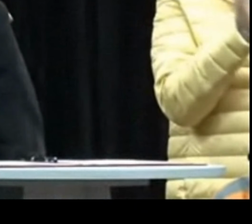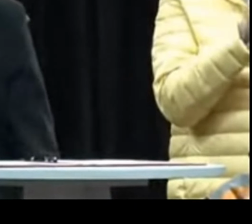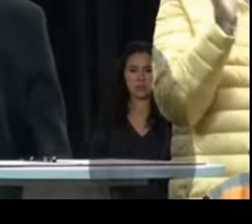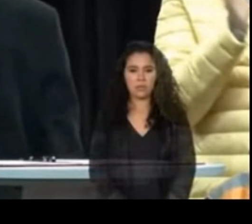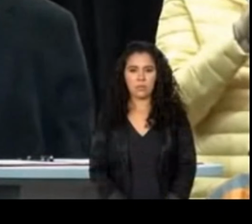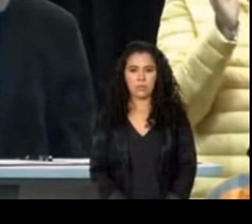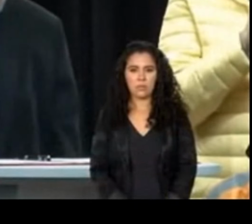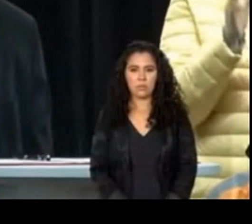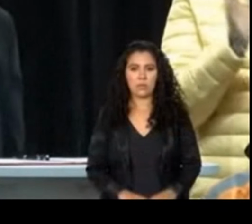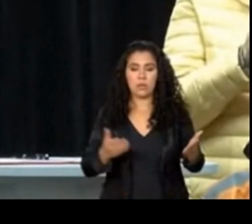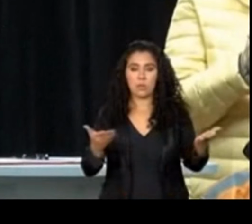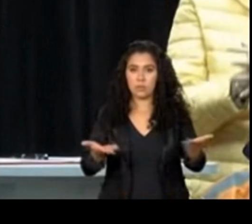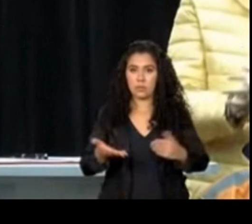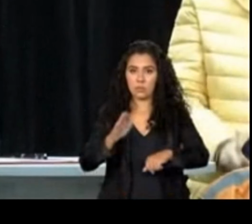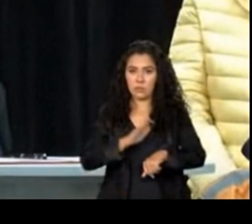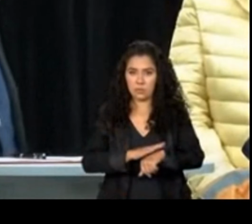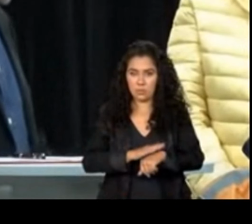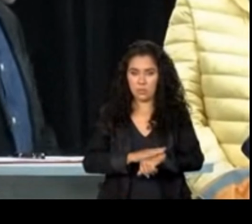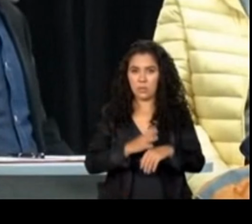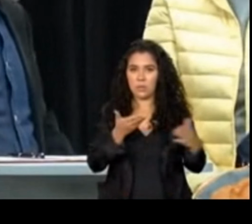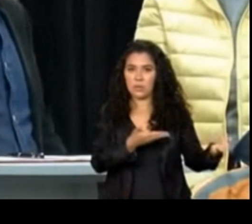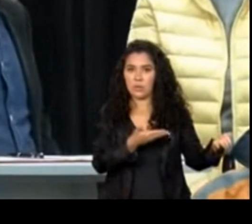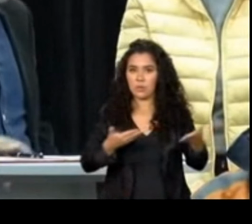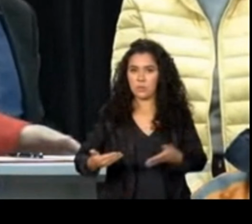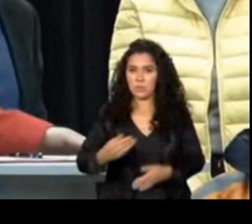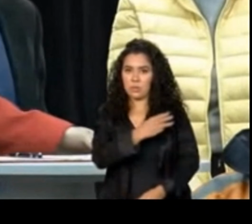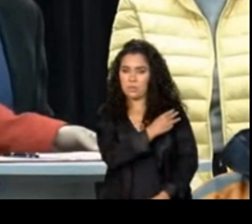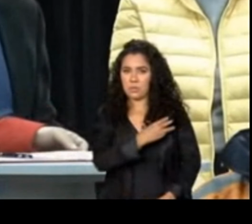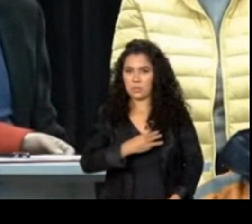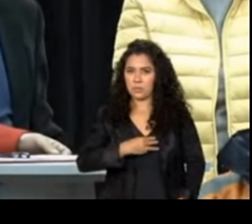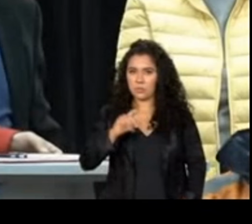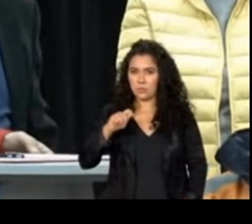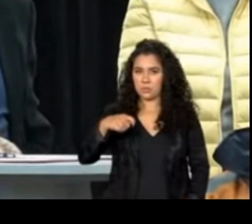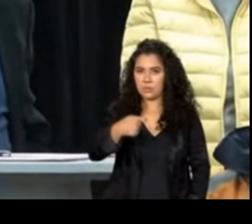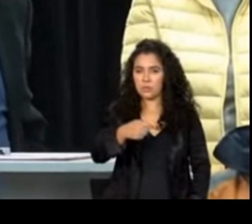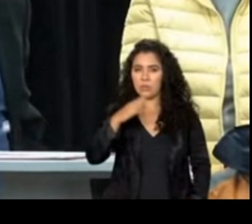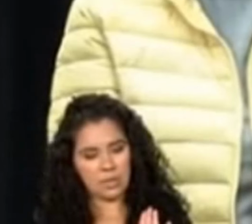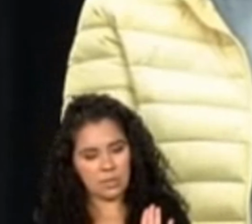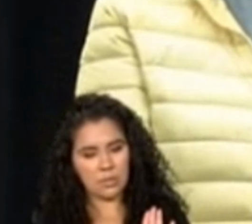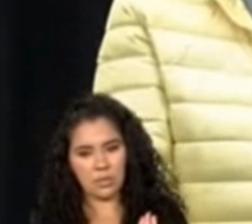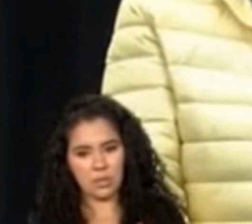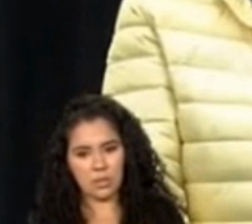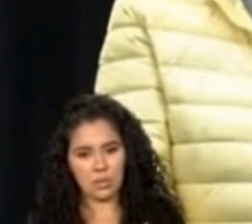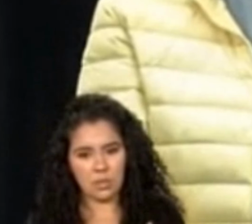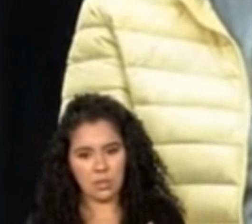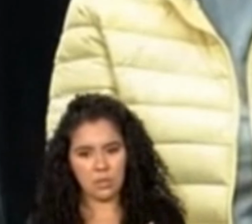Neste momento, convida-se o ministro Paulo Pimenta para assinatura do termo...